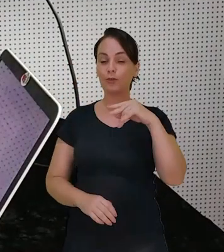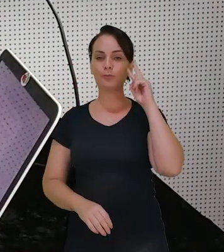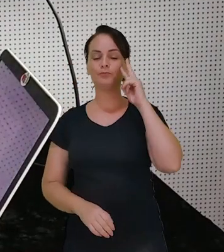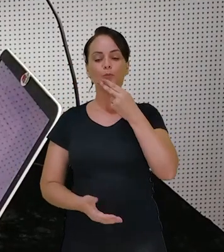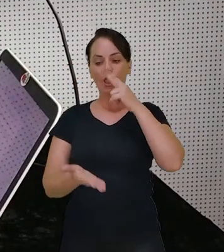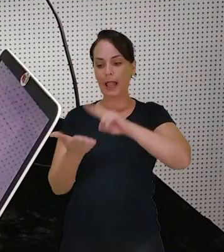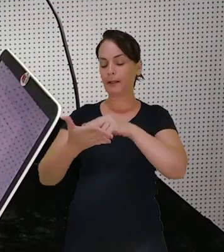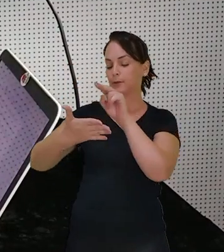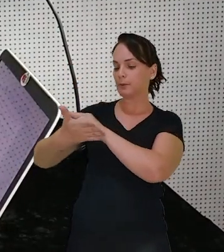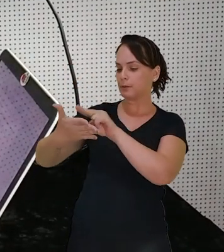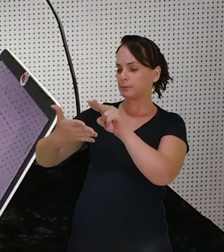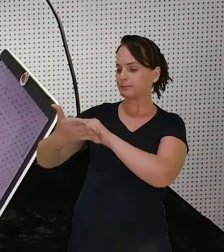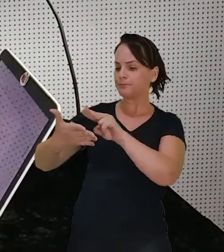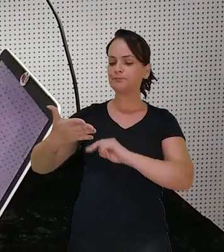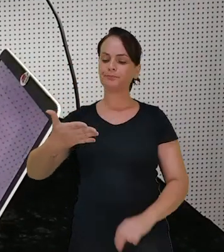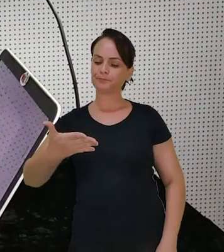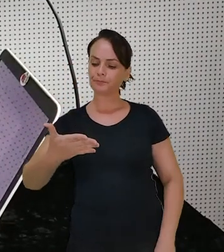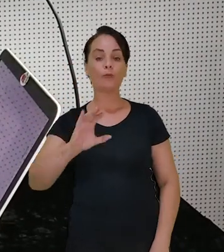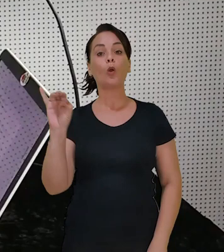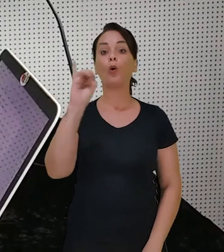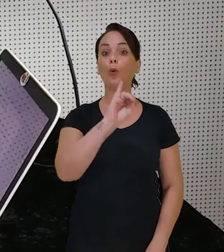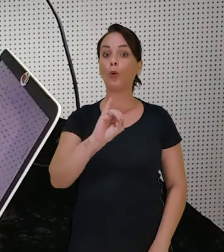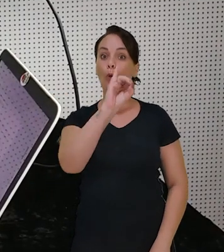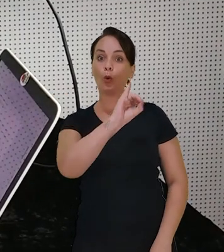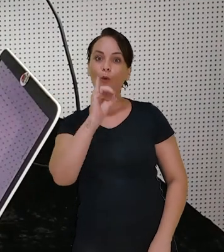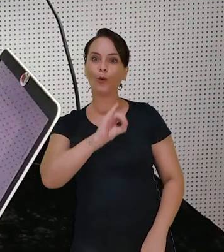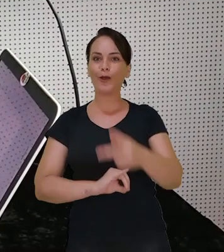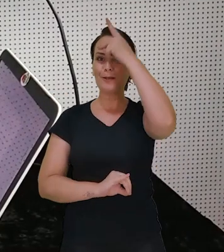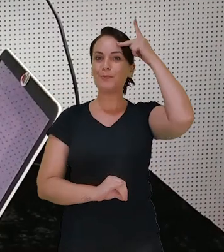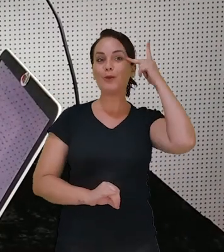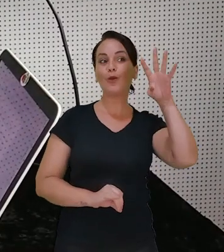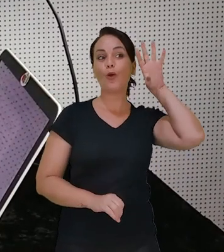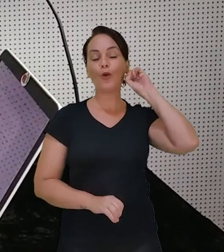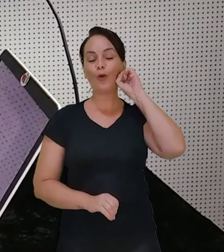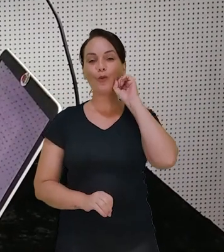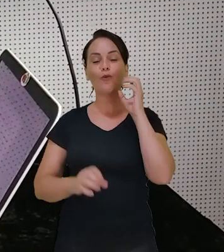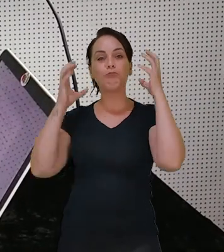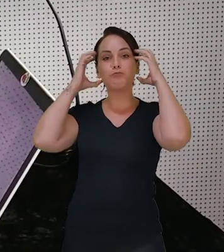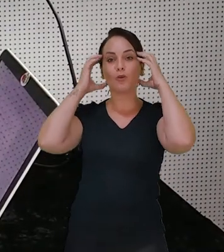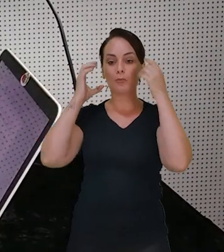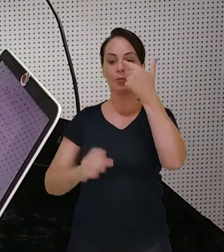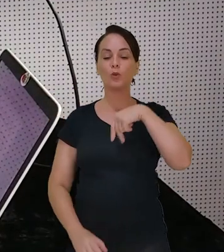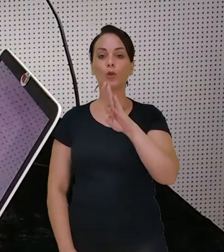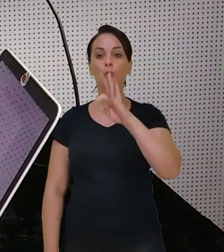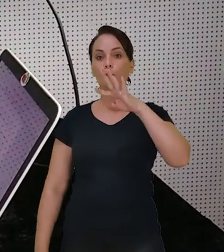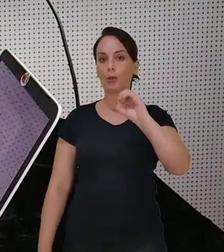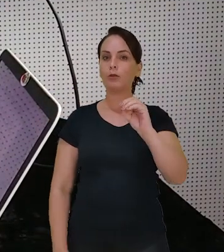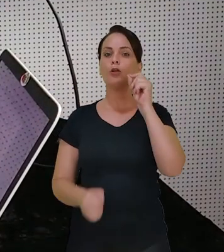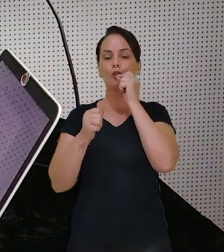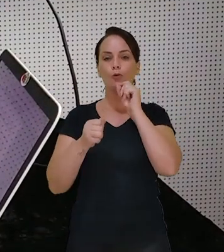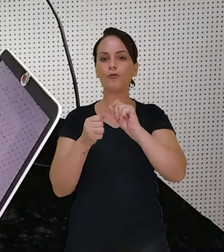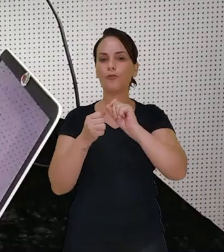diz o seguinte. Oi, ouvintes da Rádio Bola na Rede. Eu sou o Beto e estou fazendo um